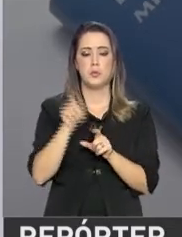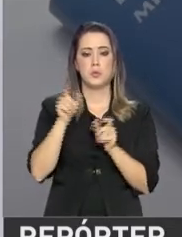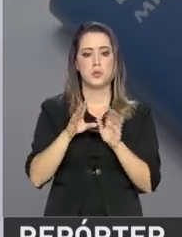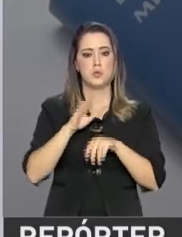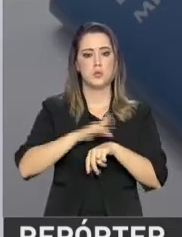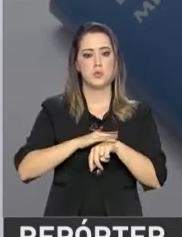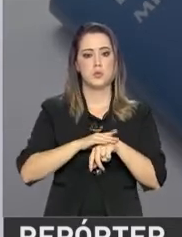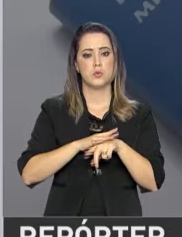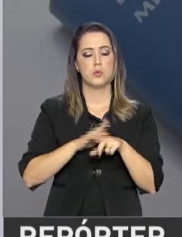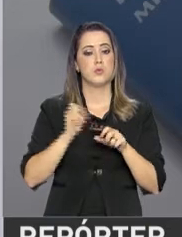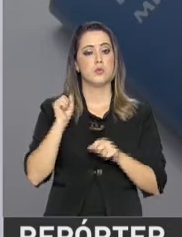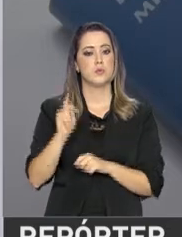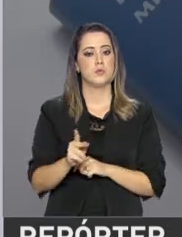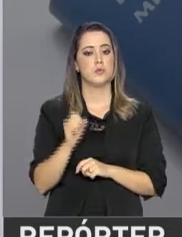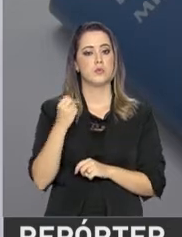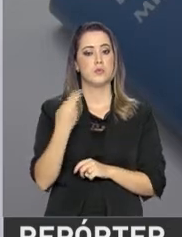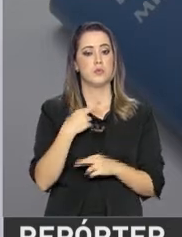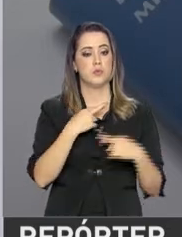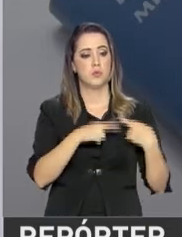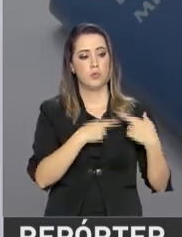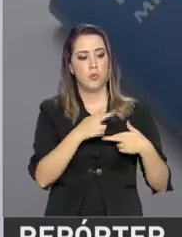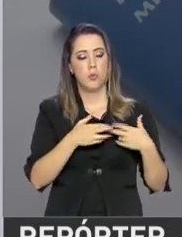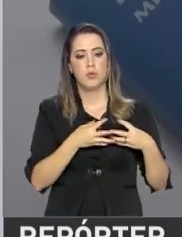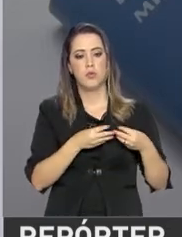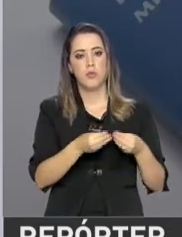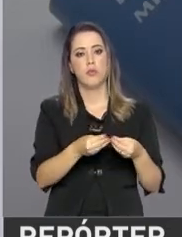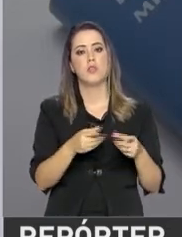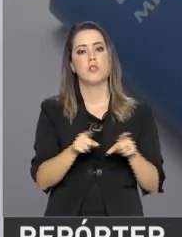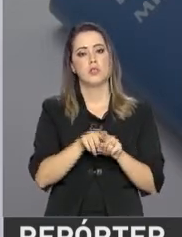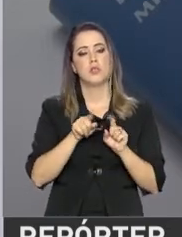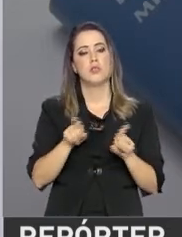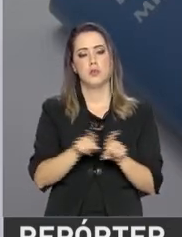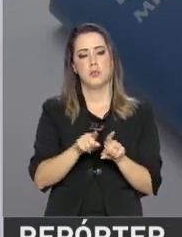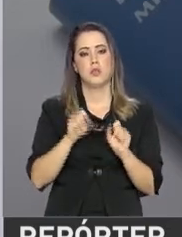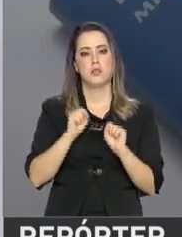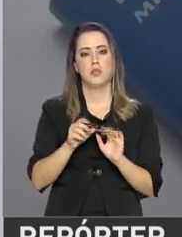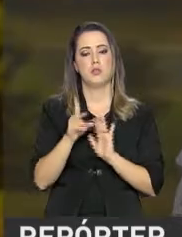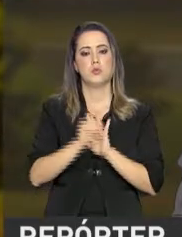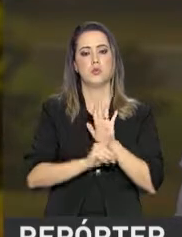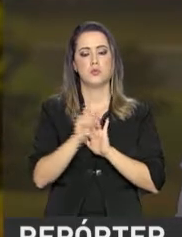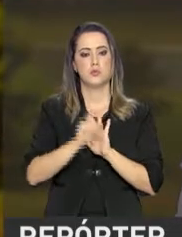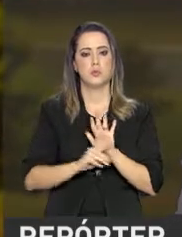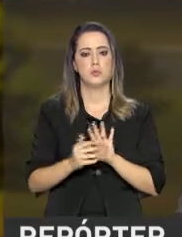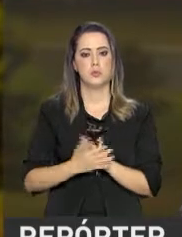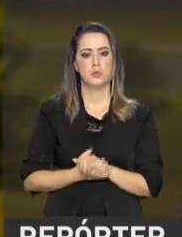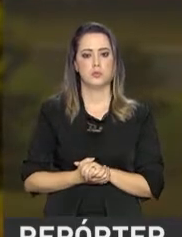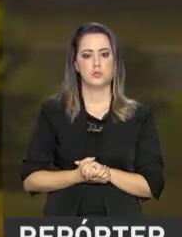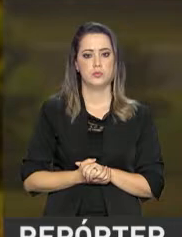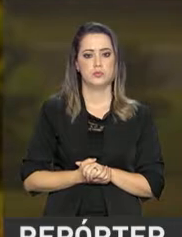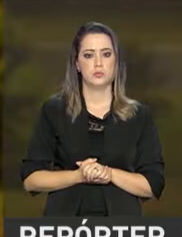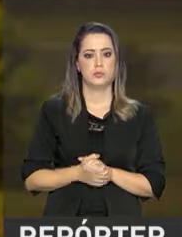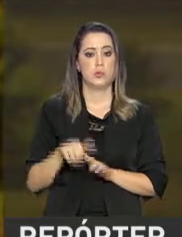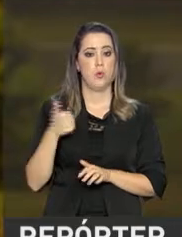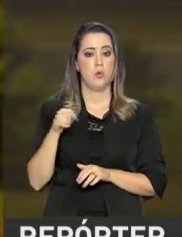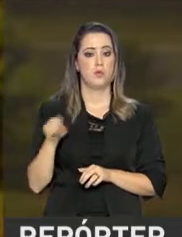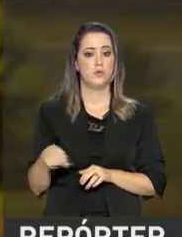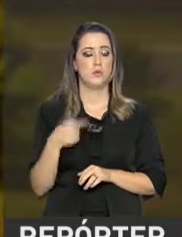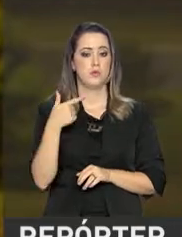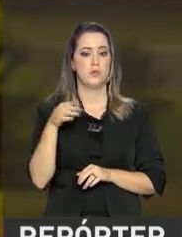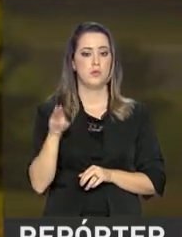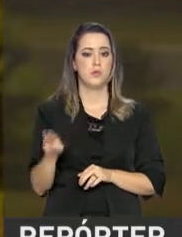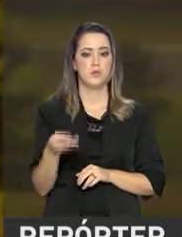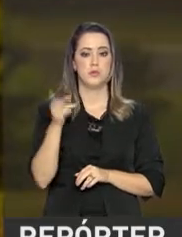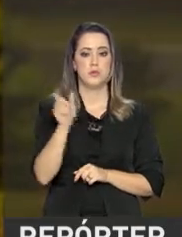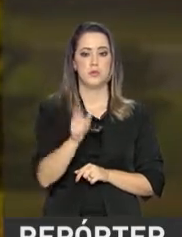apresentam invalidez aposentados e herdeiros também têm direito ao benefício dos 11 milhões de cotistas com direito a